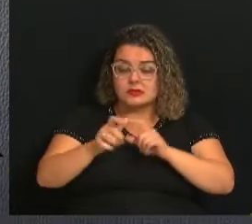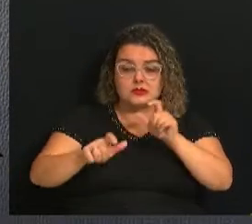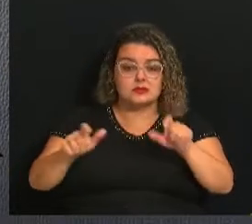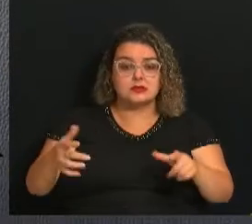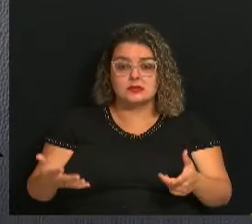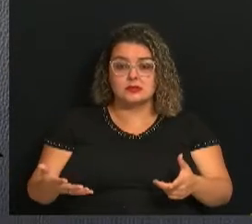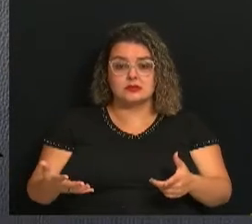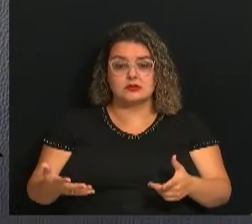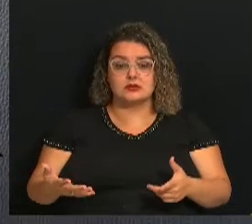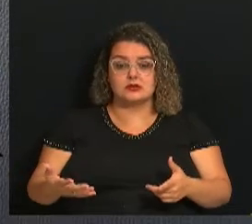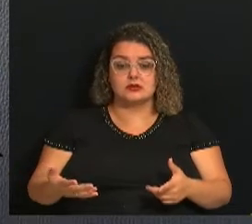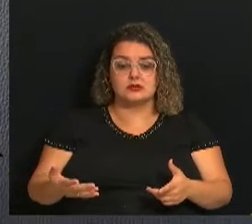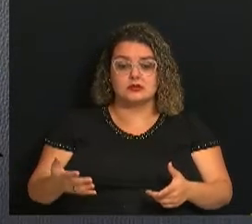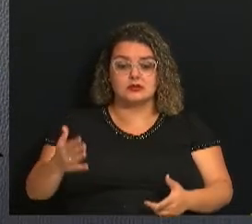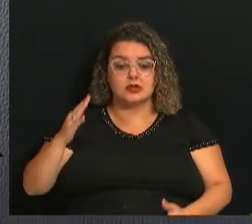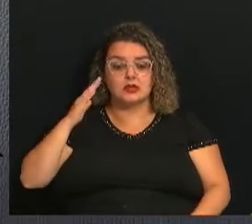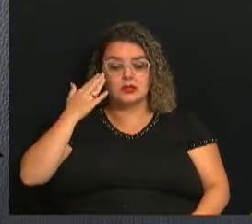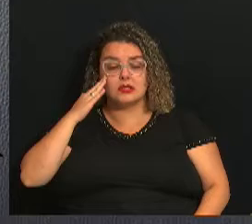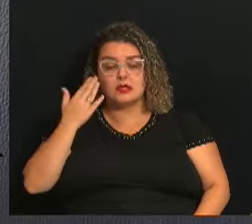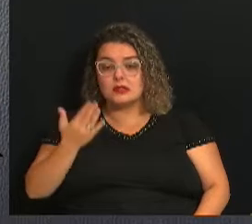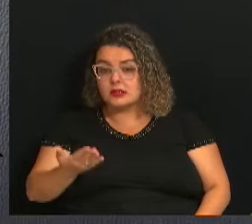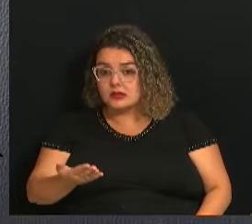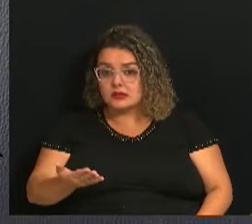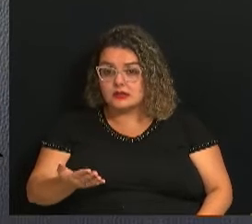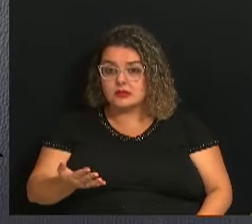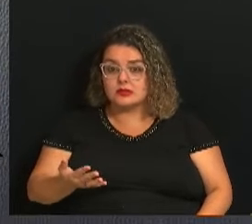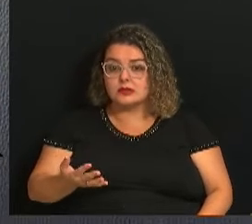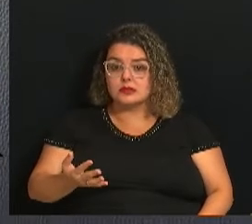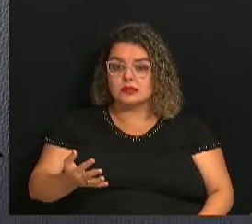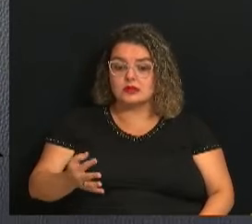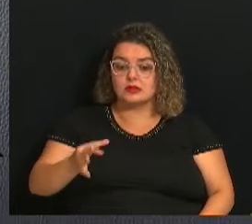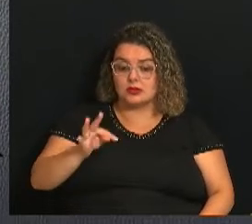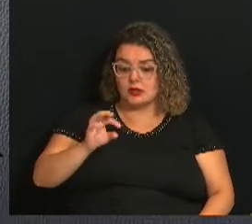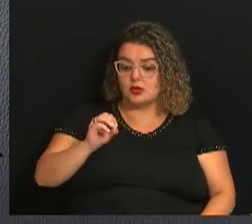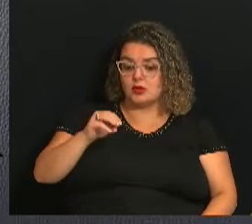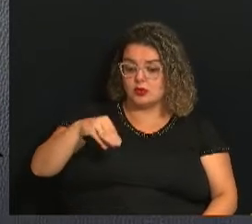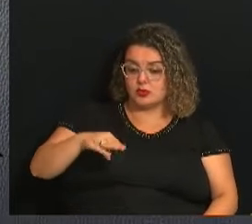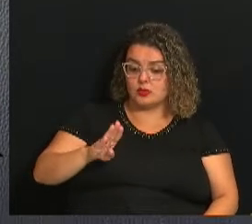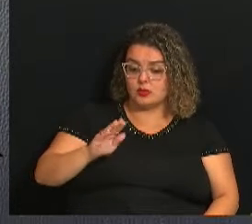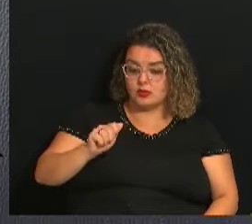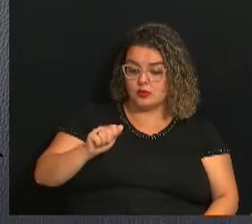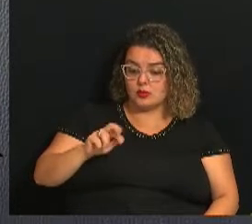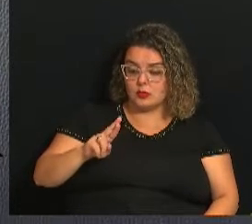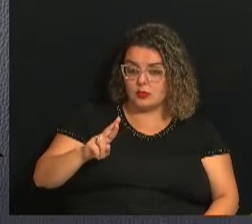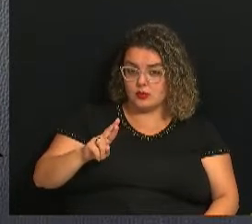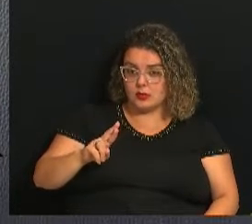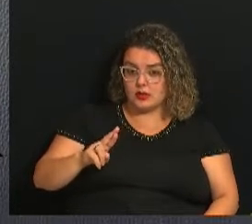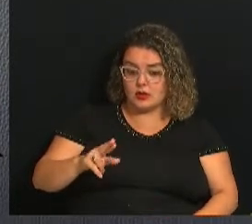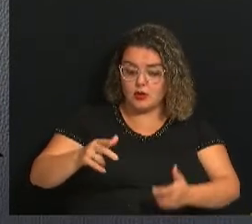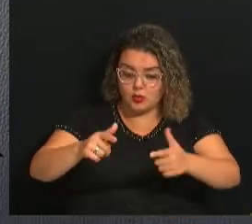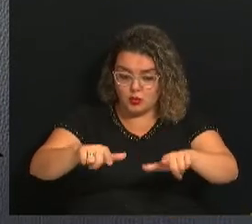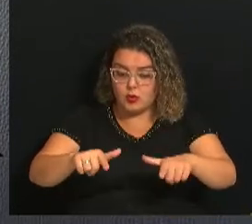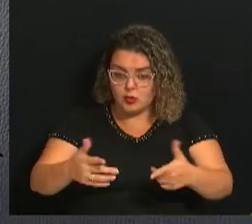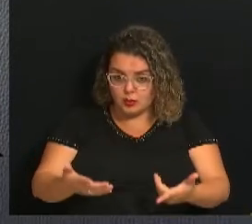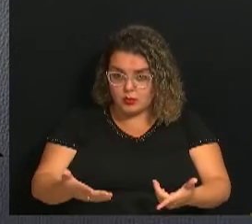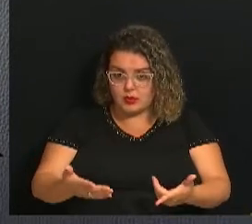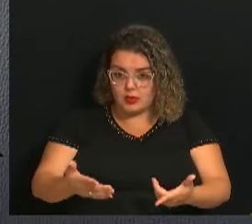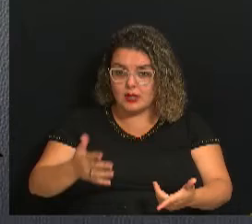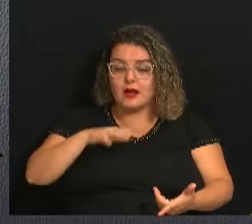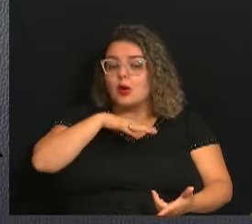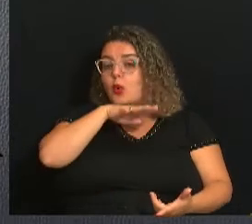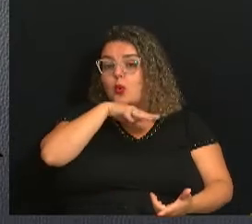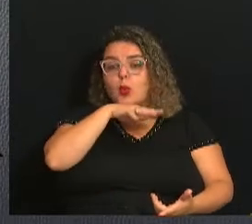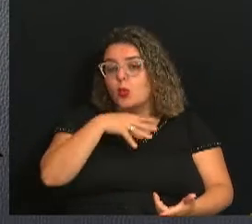esse entendimento, que tombar um patrimônio, né, é ruim para a cidade,